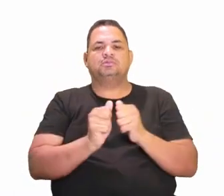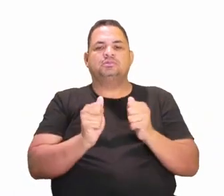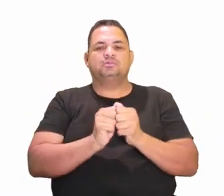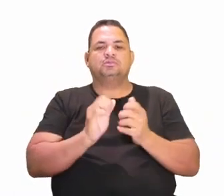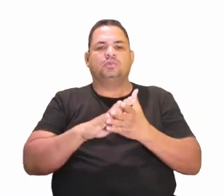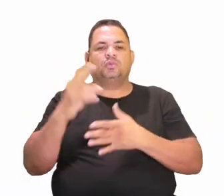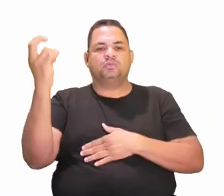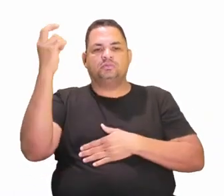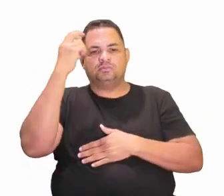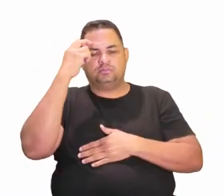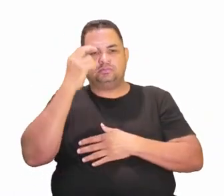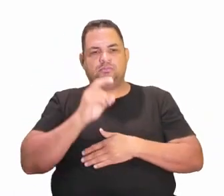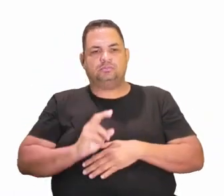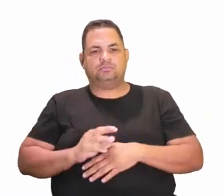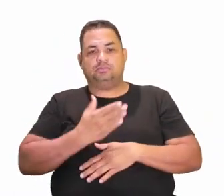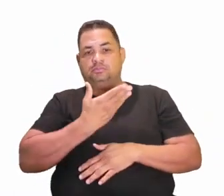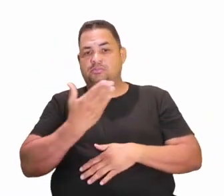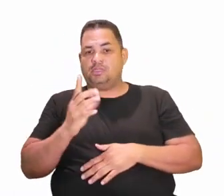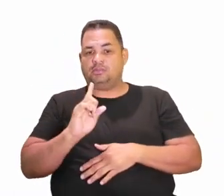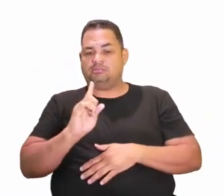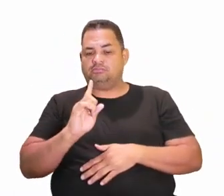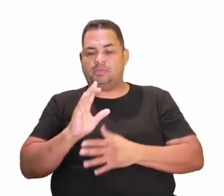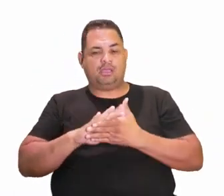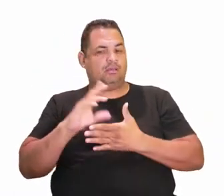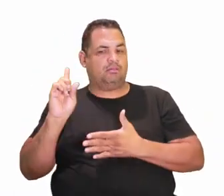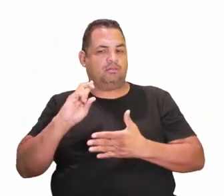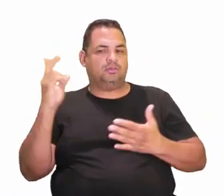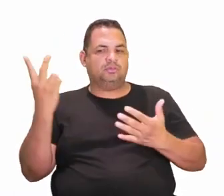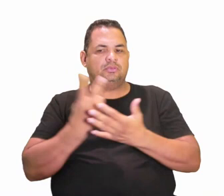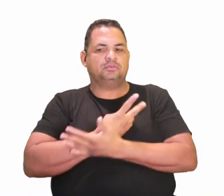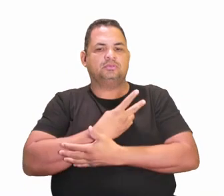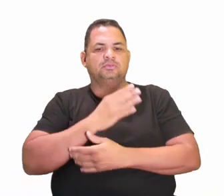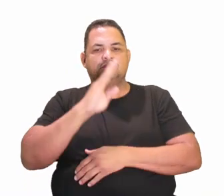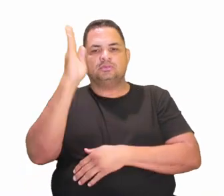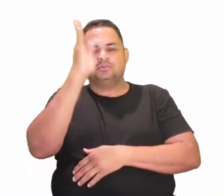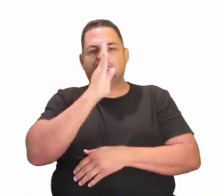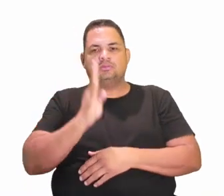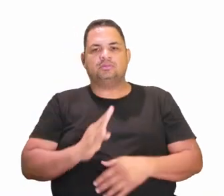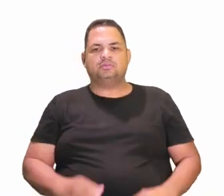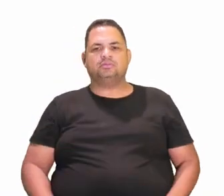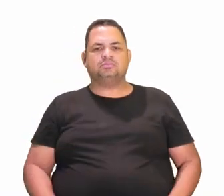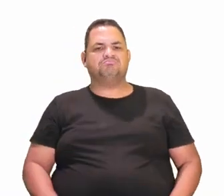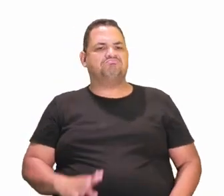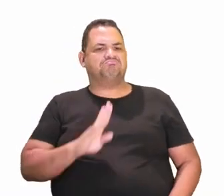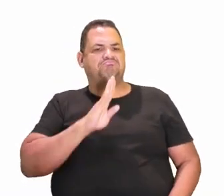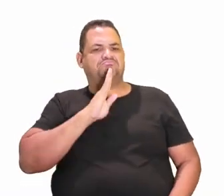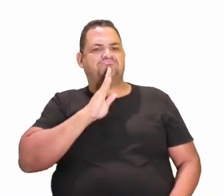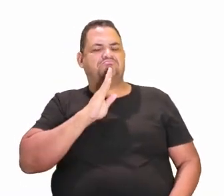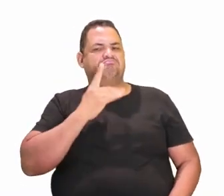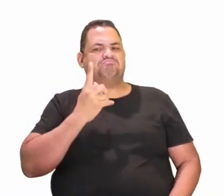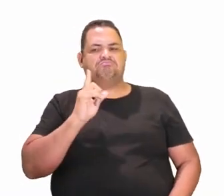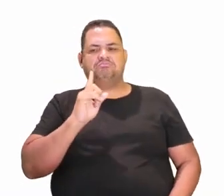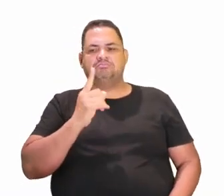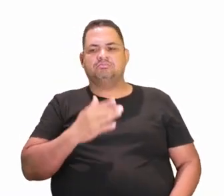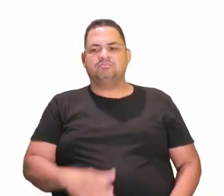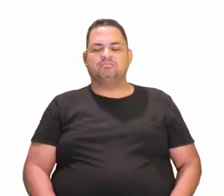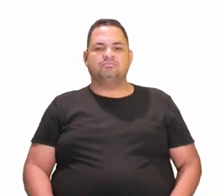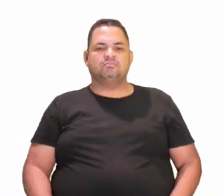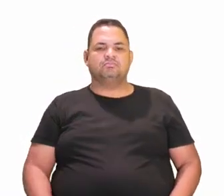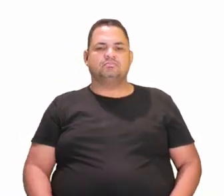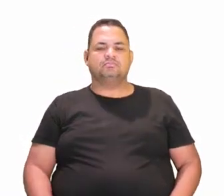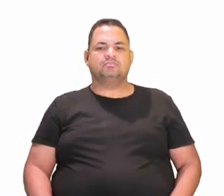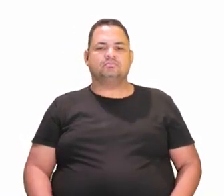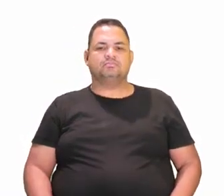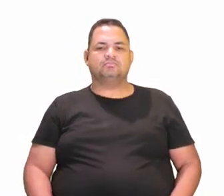Kwanzaa não é comemorado no Brasil. Aí muita gente fala, cara, eu não conheço esse Kwanzaa não,